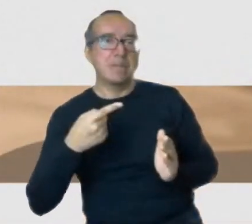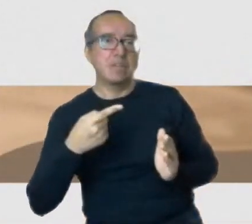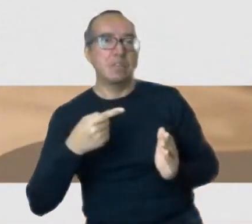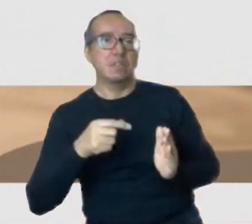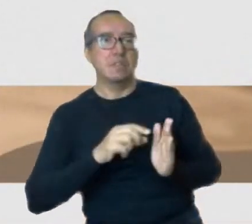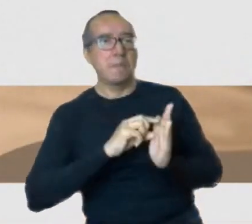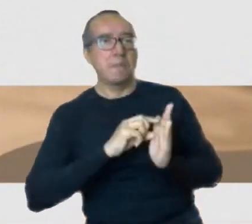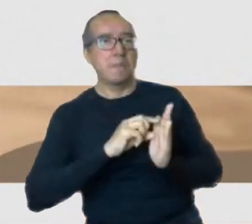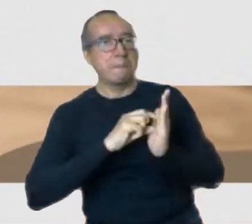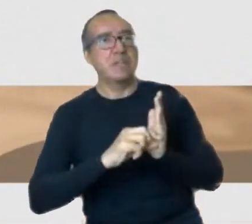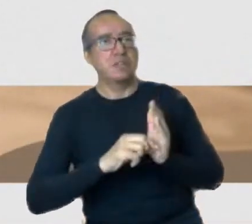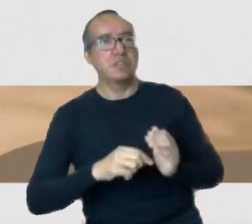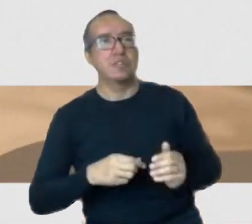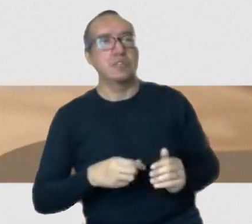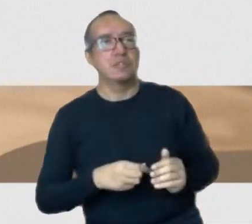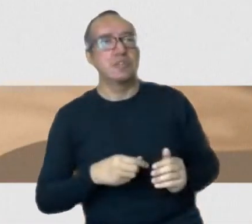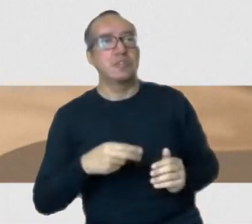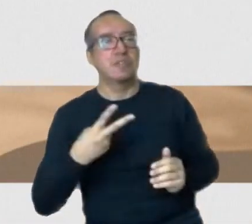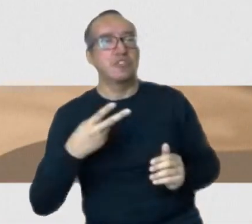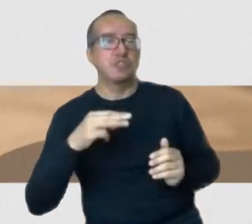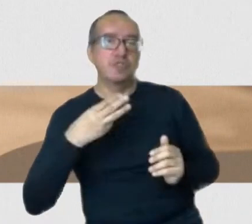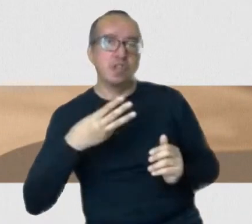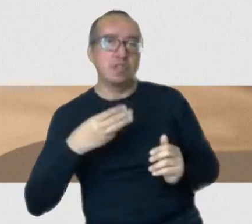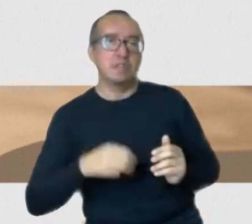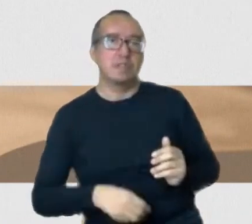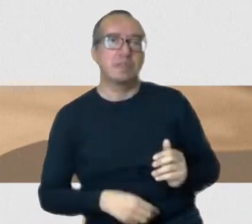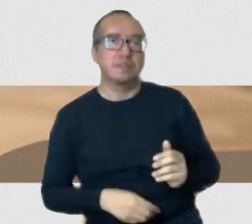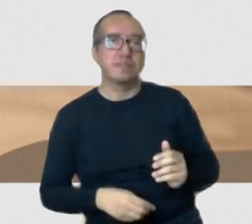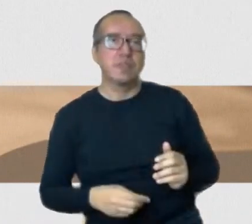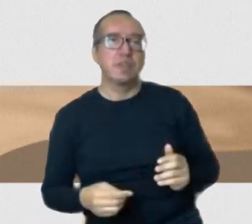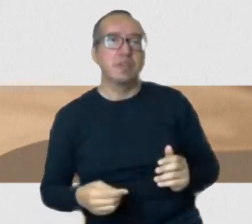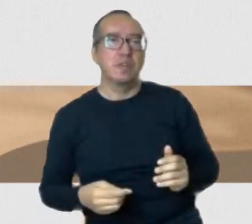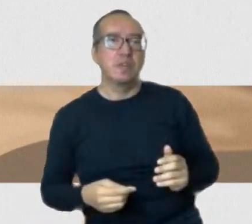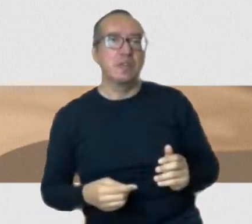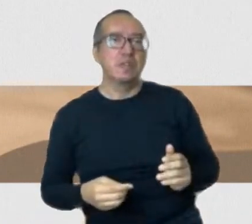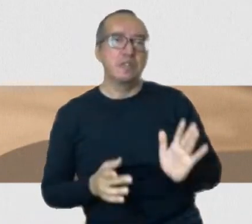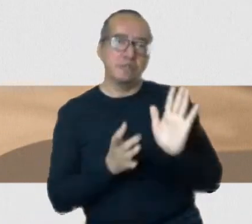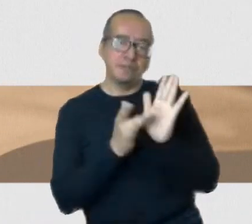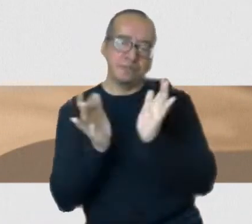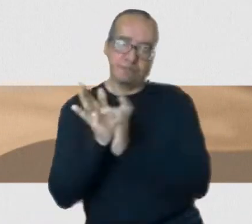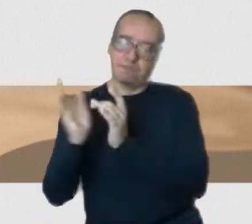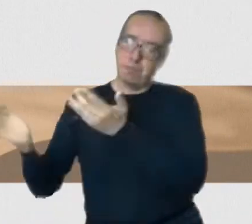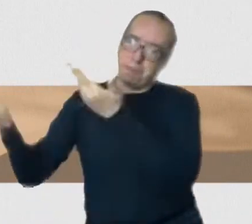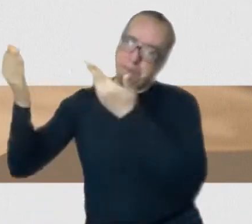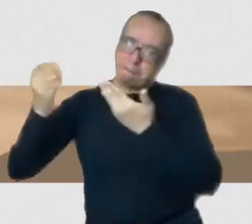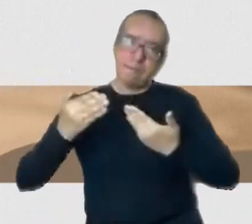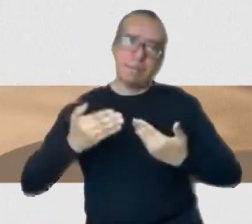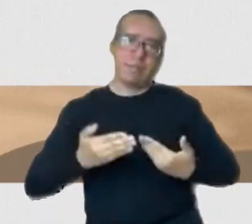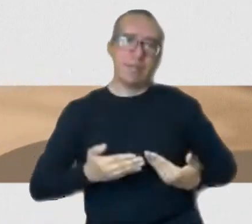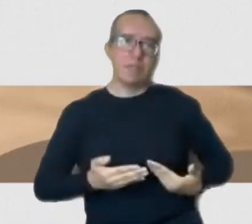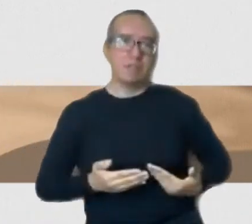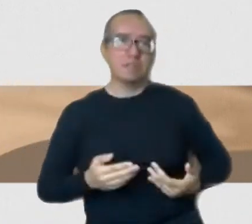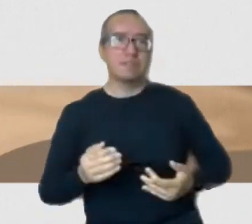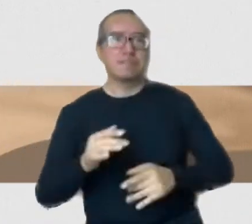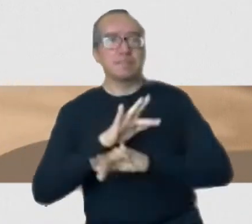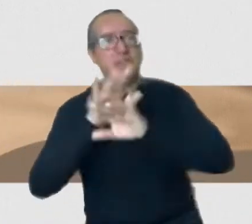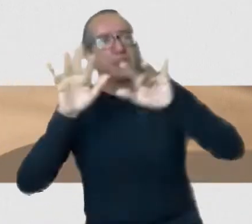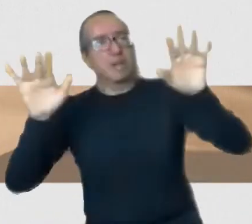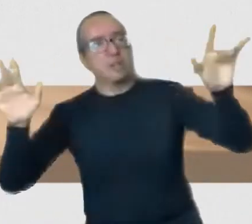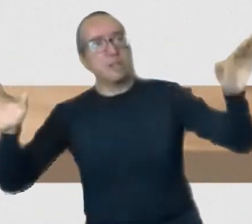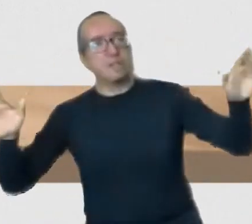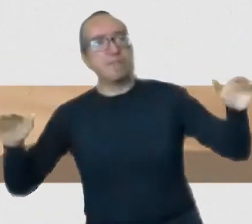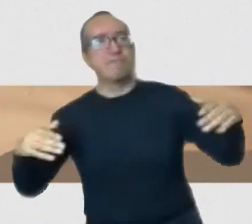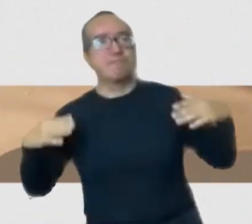Quando o Filho do Homem vier em sua glória, com todos os anjos, assentar-se-á em seu trono na glória celestial. Todas as nações